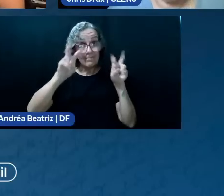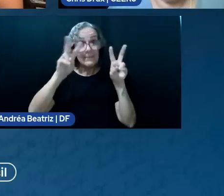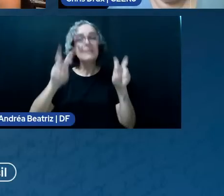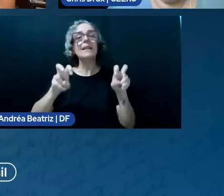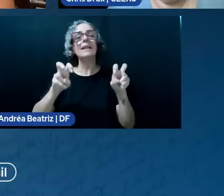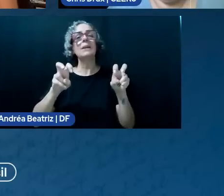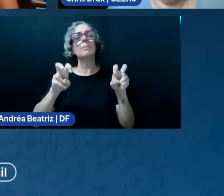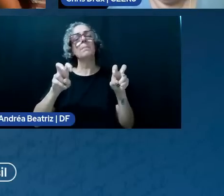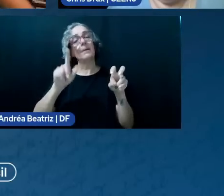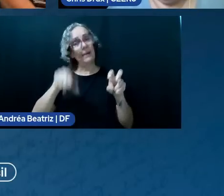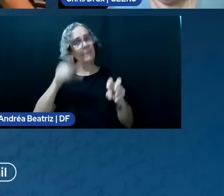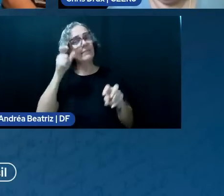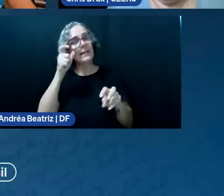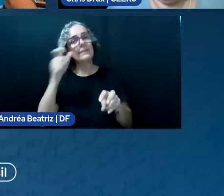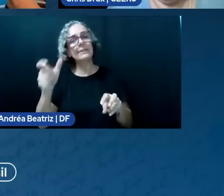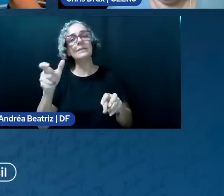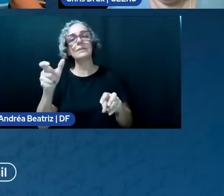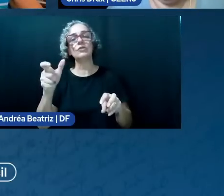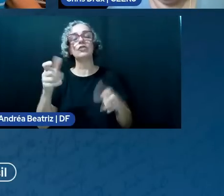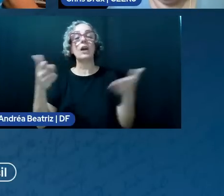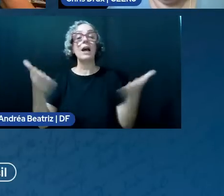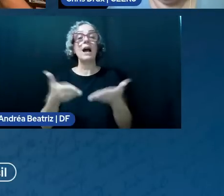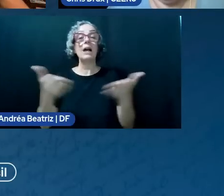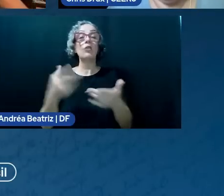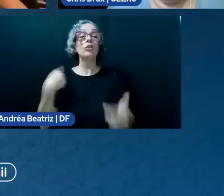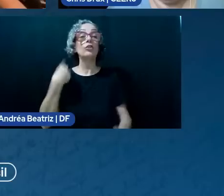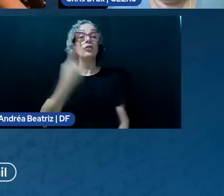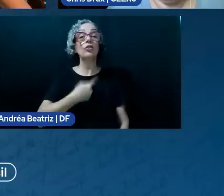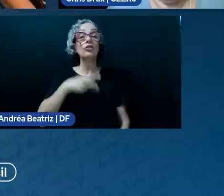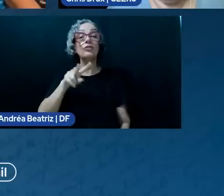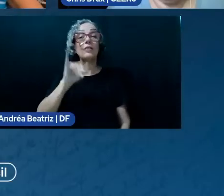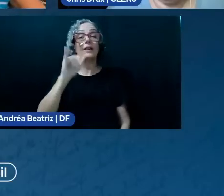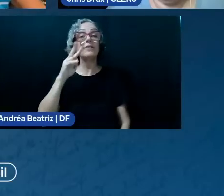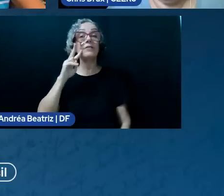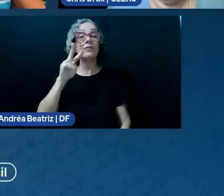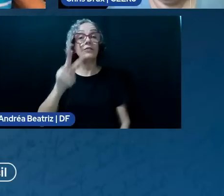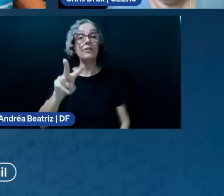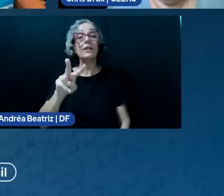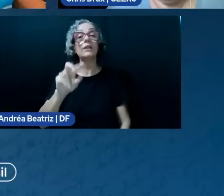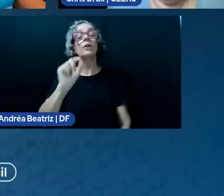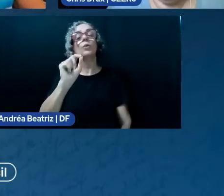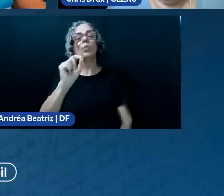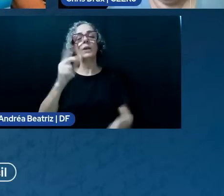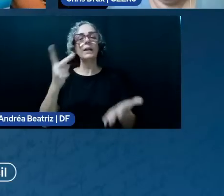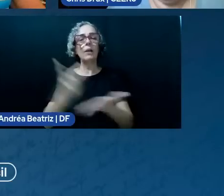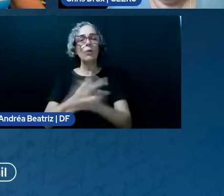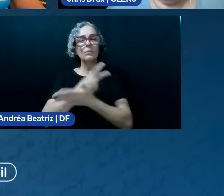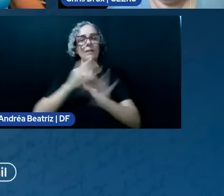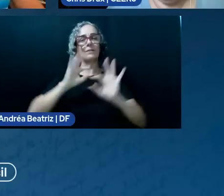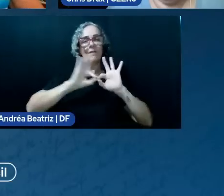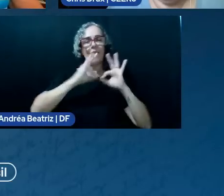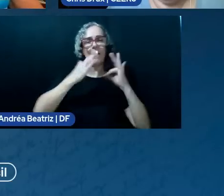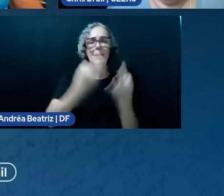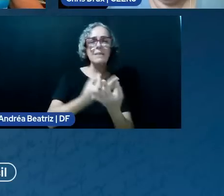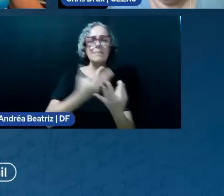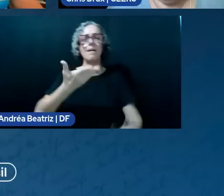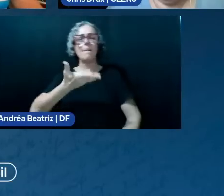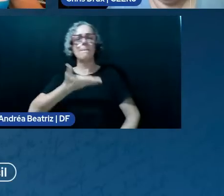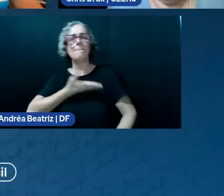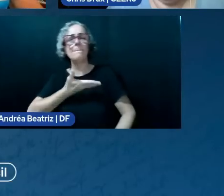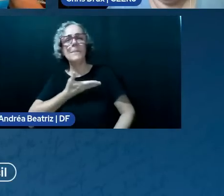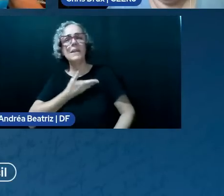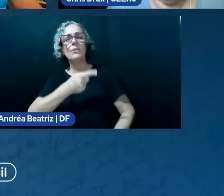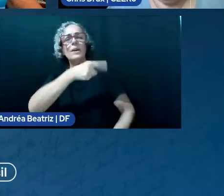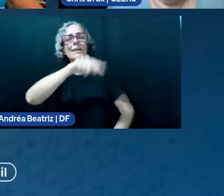vamos verificar o que acontece com os nossos parentes, amigos, as pessoas que nos